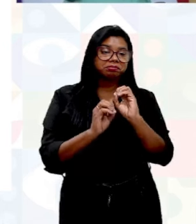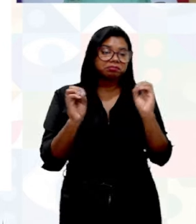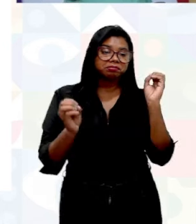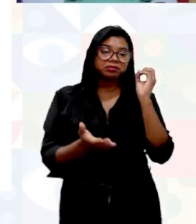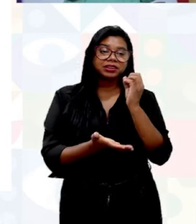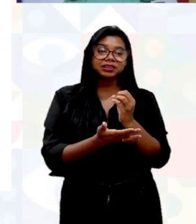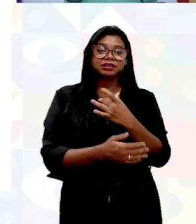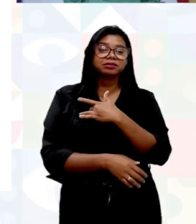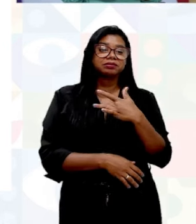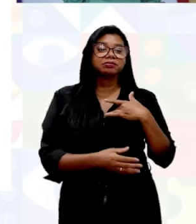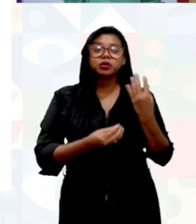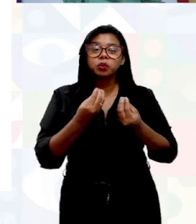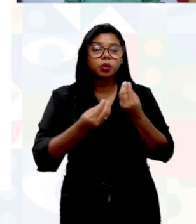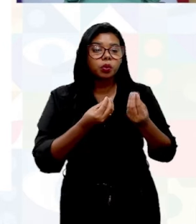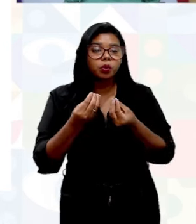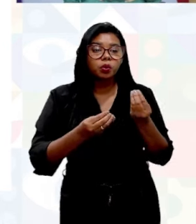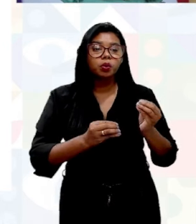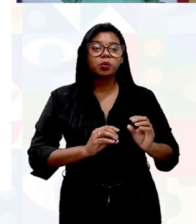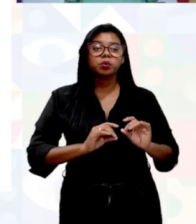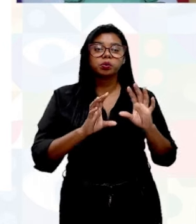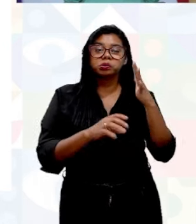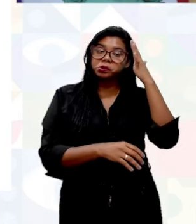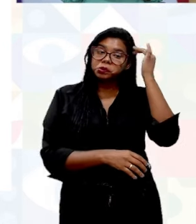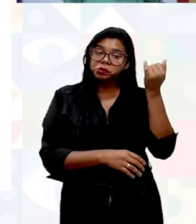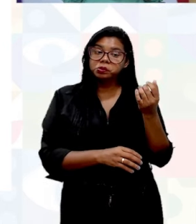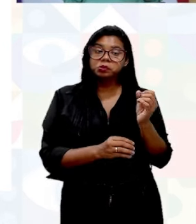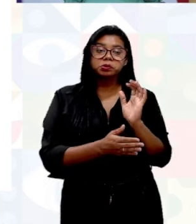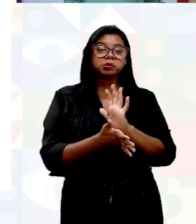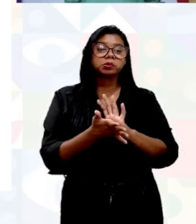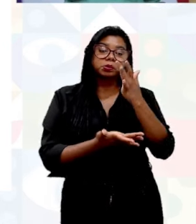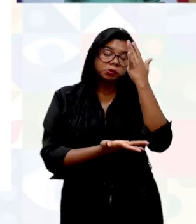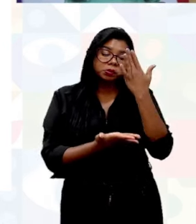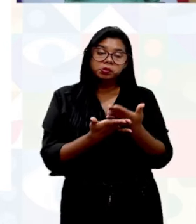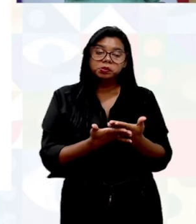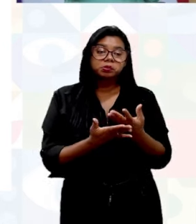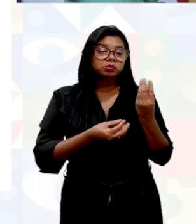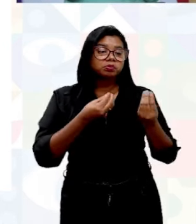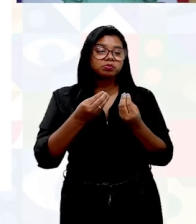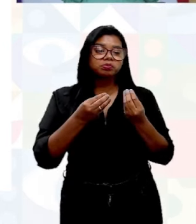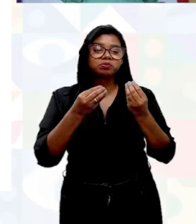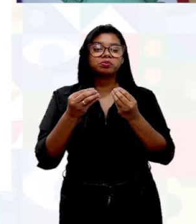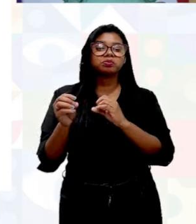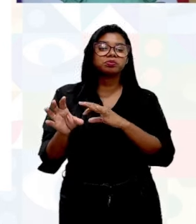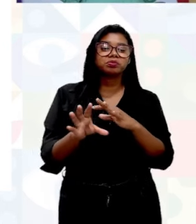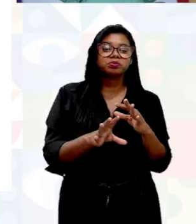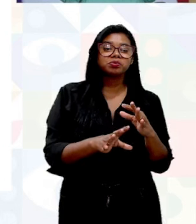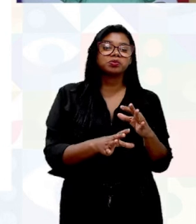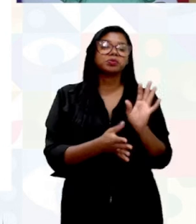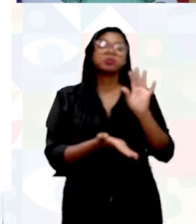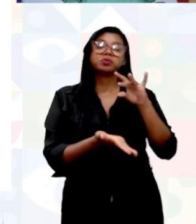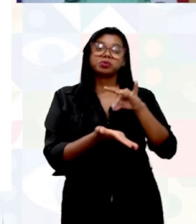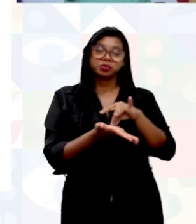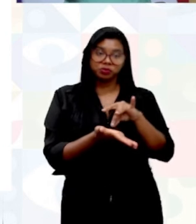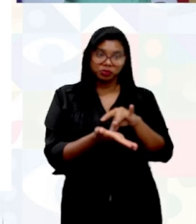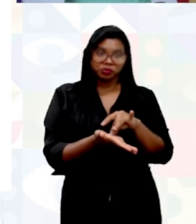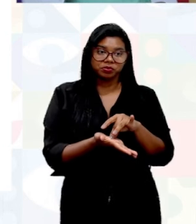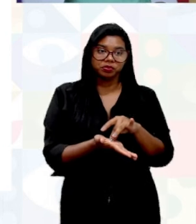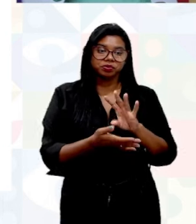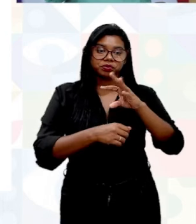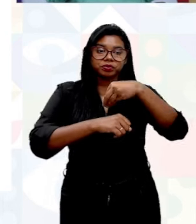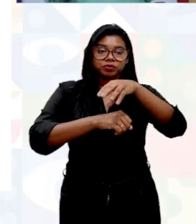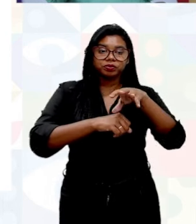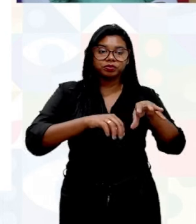é que eu vou fechar uma negociação sem ter nenhuma confiança em saber se realmente aquela expansão que eu